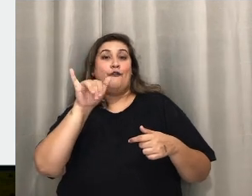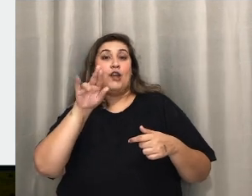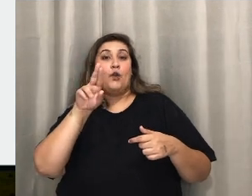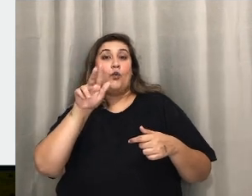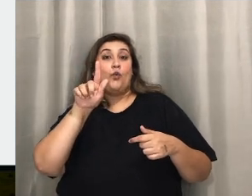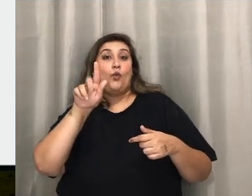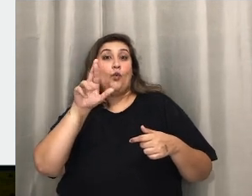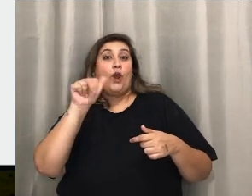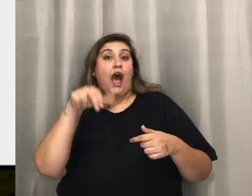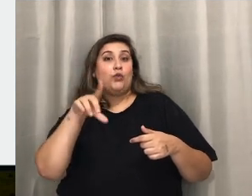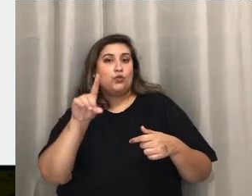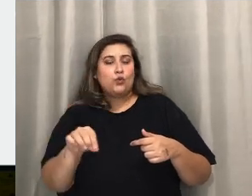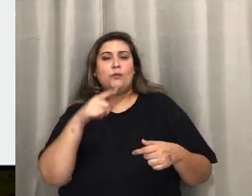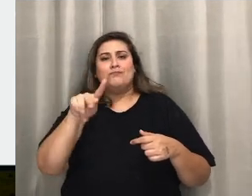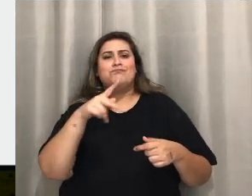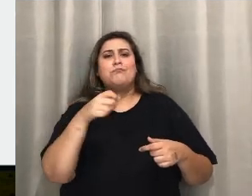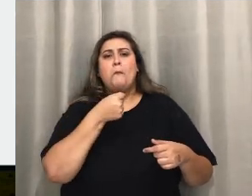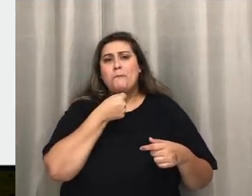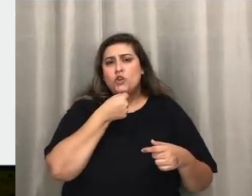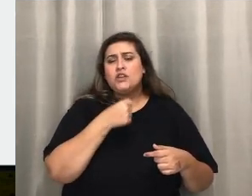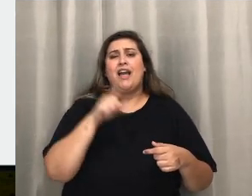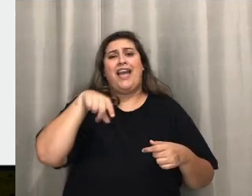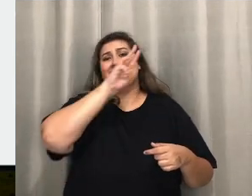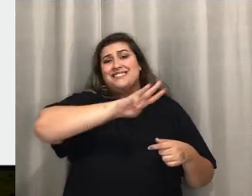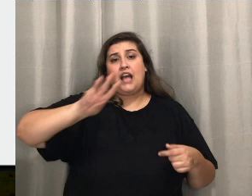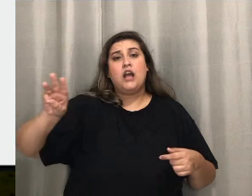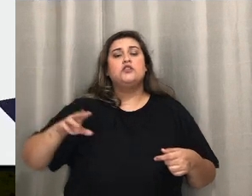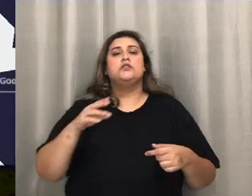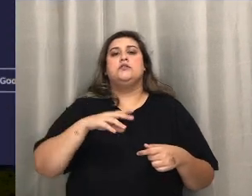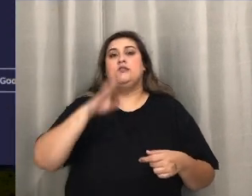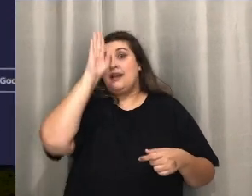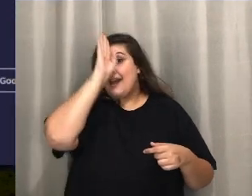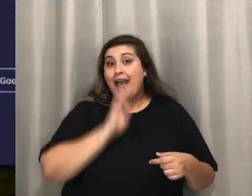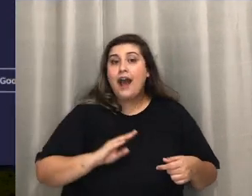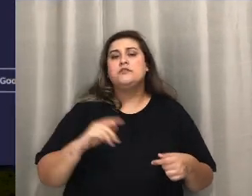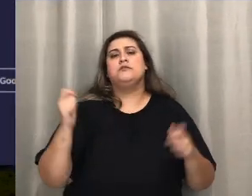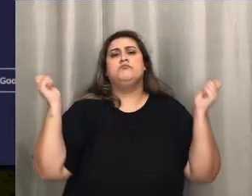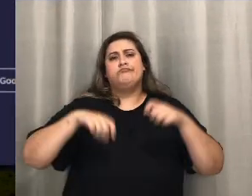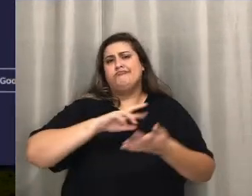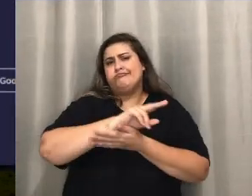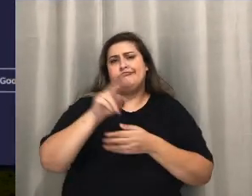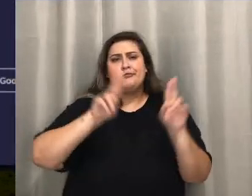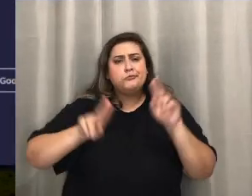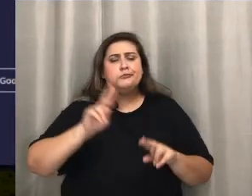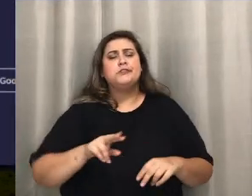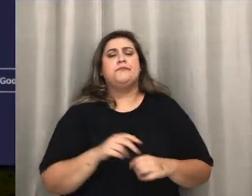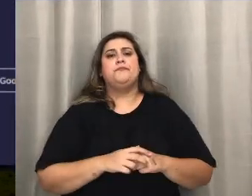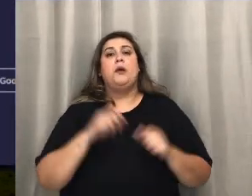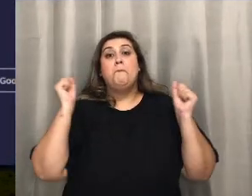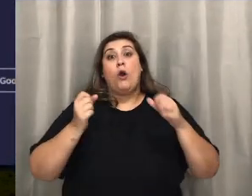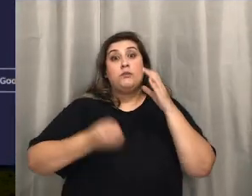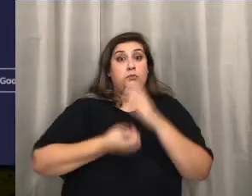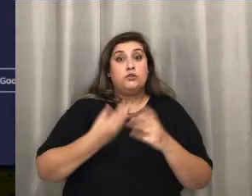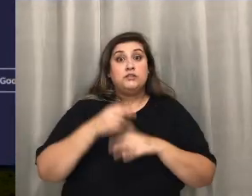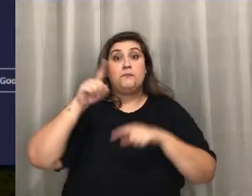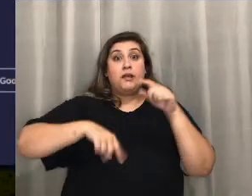e reconfigurando os nossos podcasts. Então é um site bem versátil, é uma plataforma